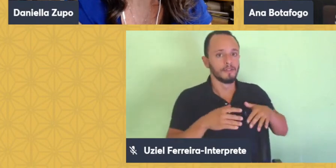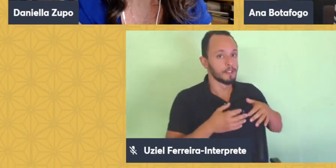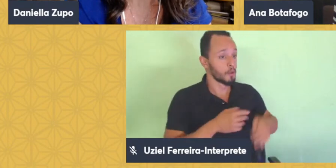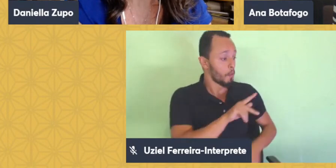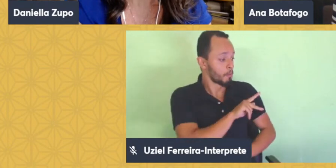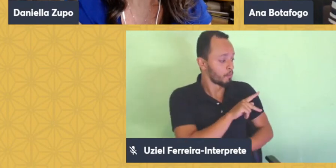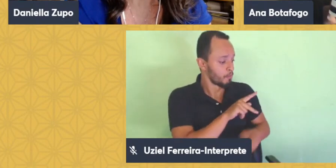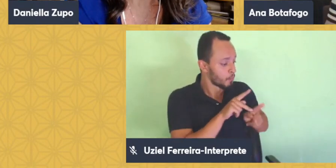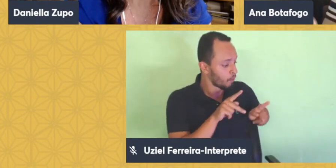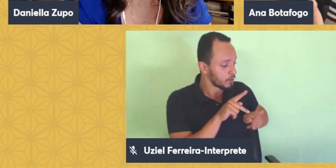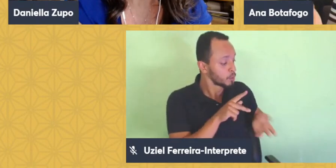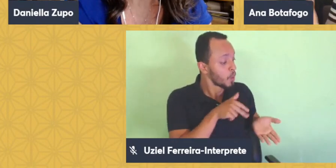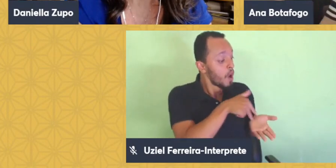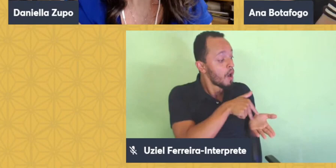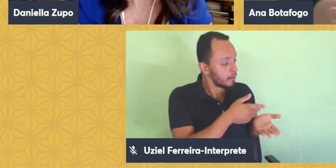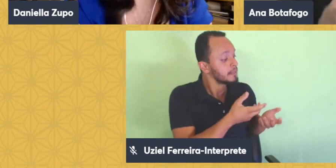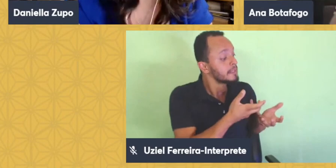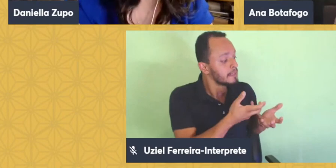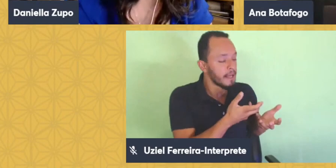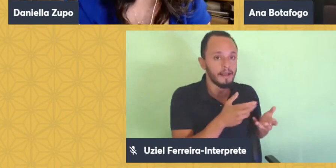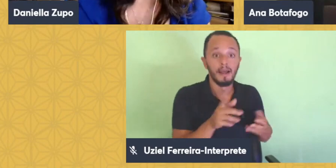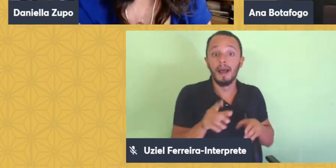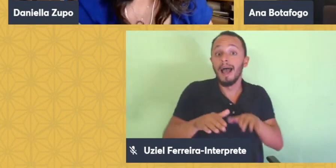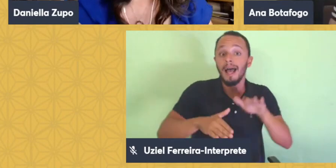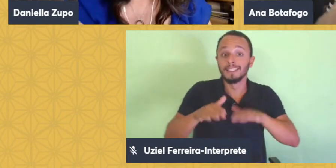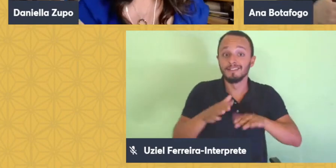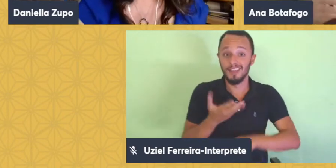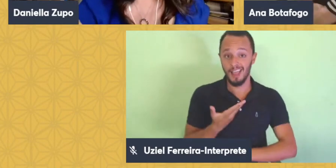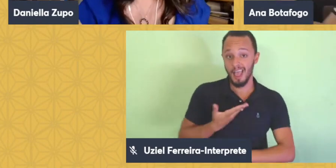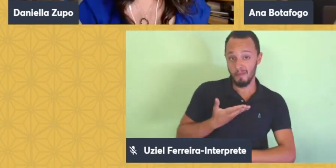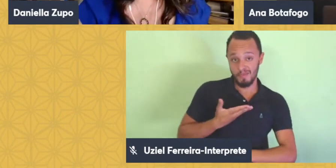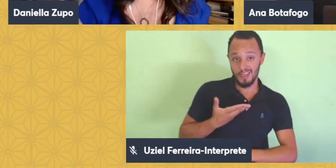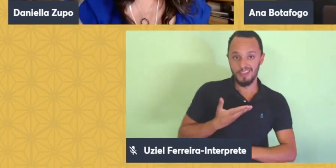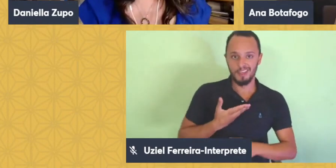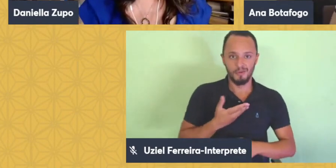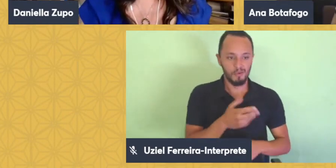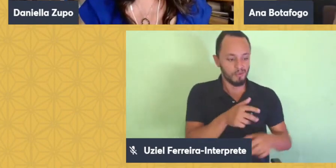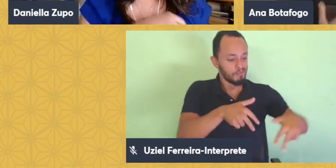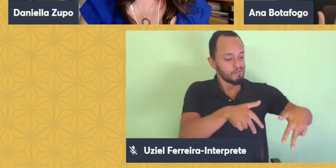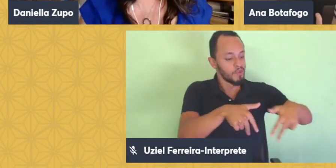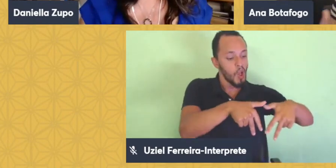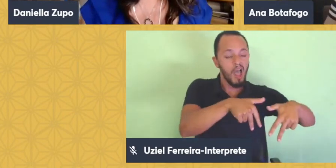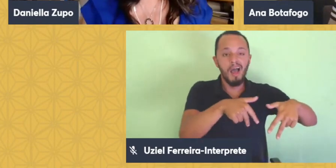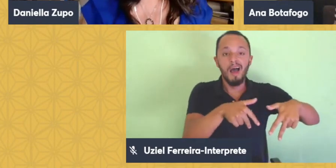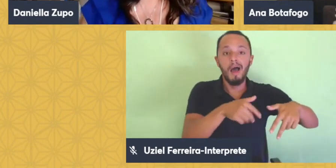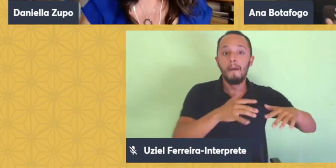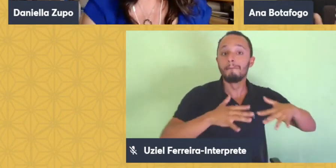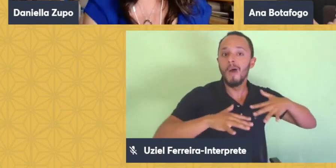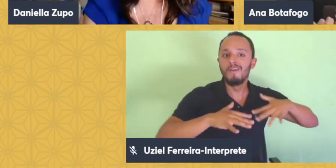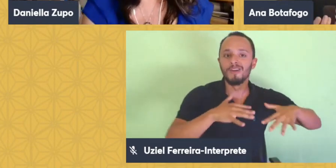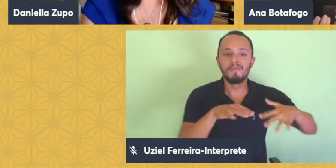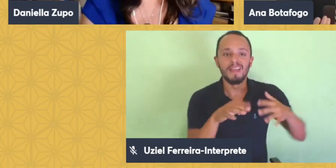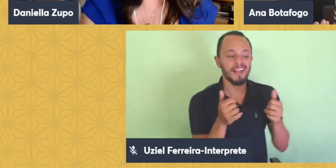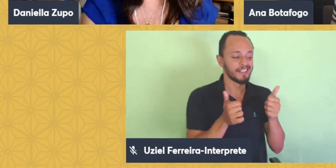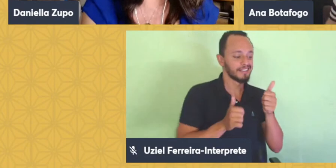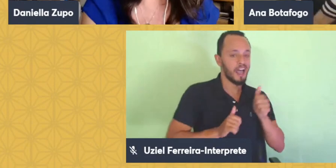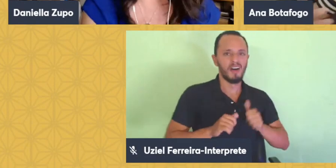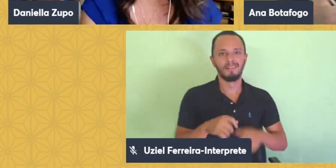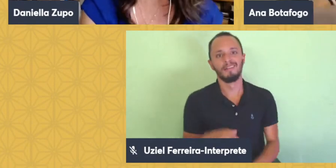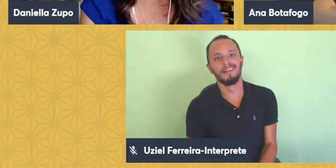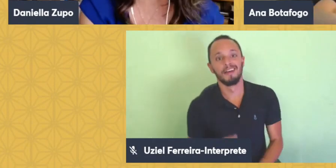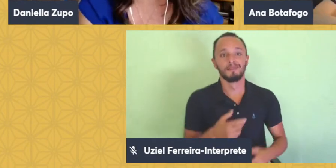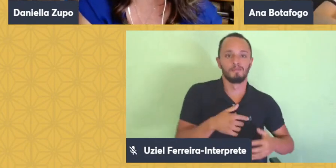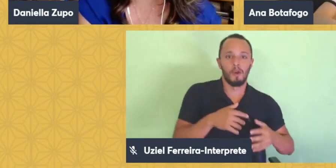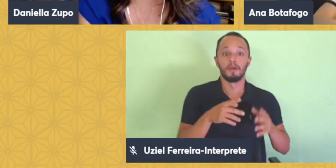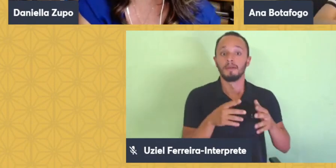um bailarino com o bailarino ou bailarina com bailarina colegas a nossa movimentação e a nossa postura aliás os